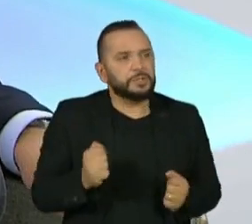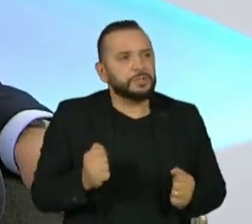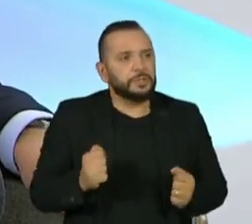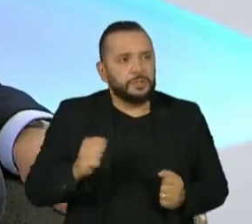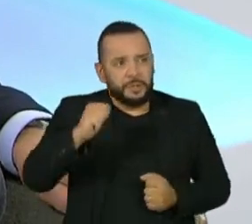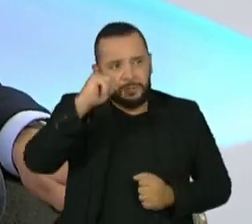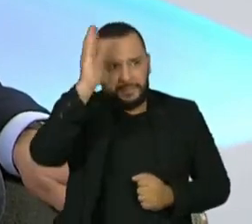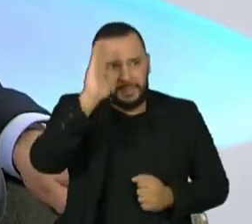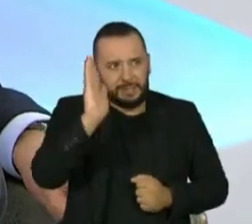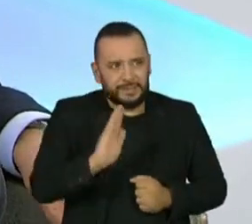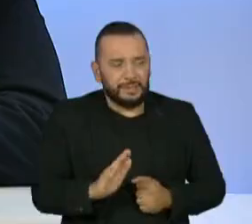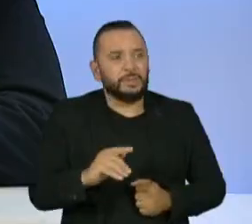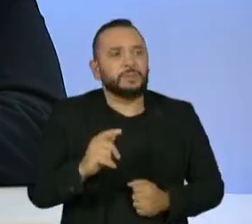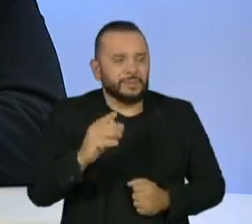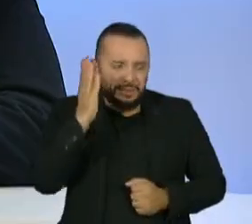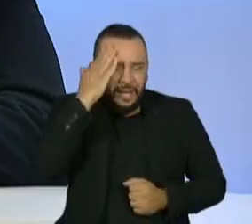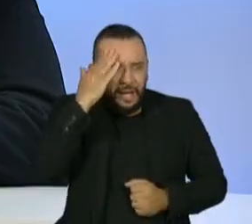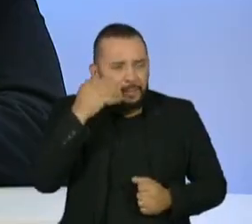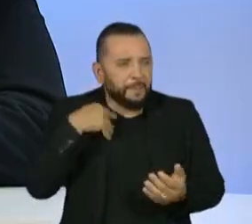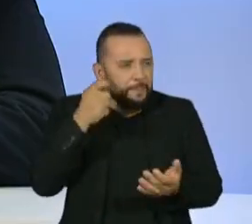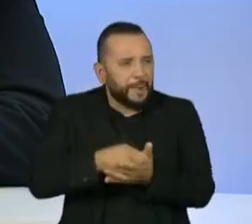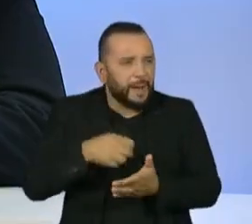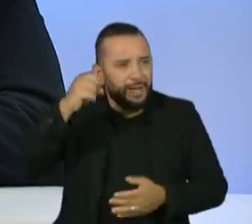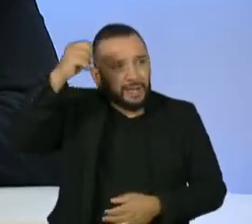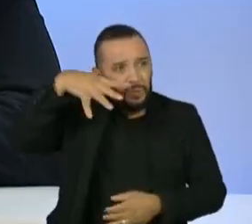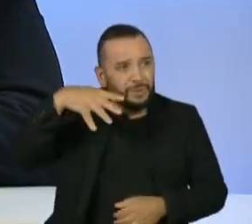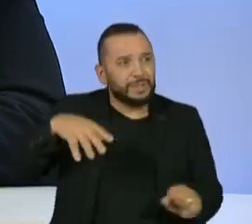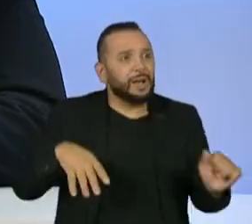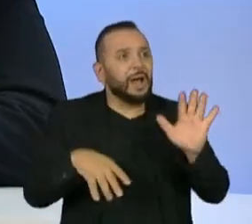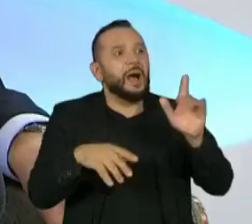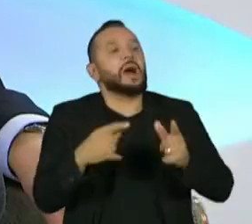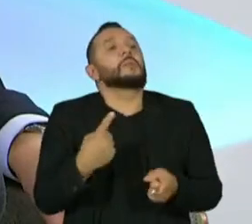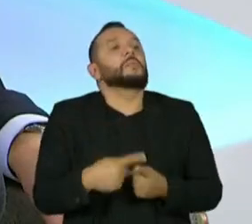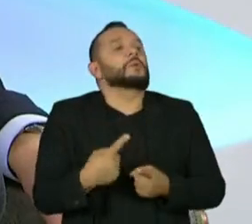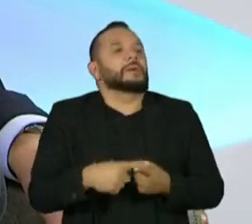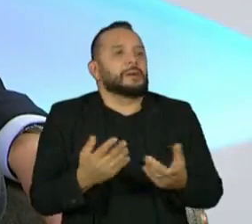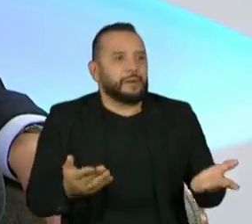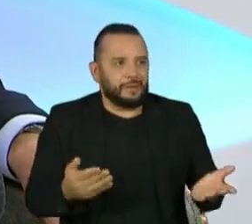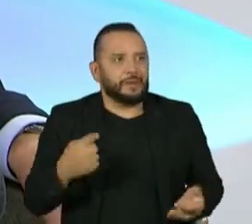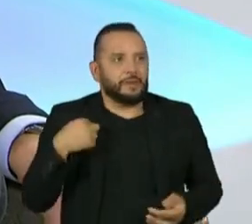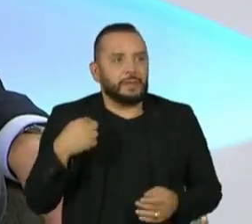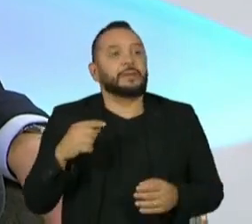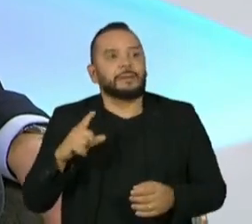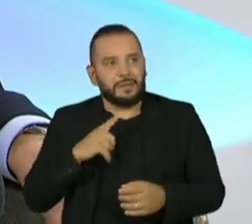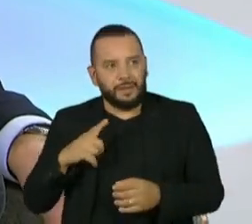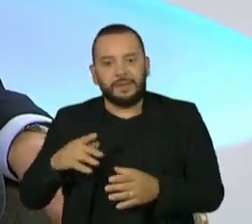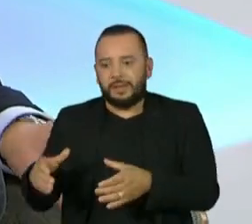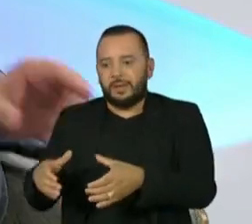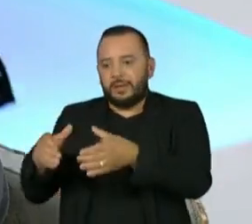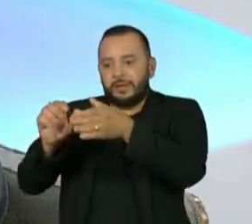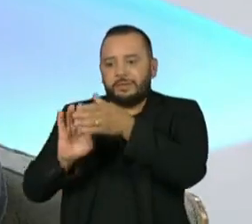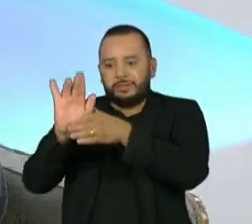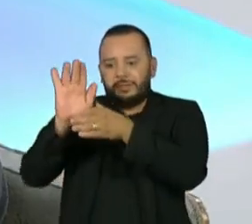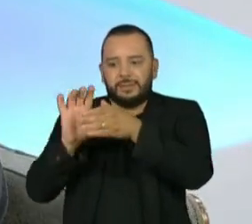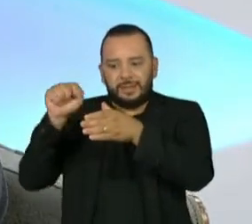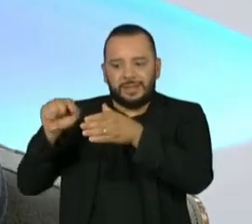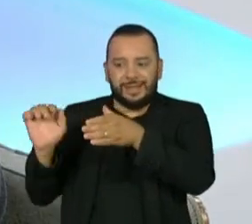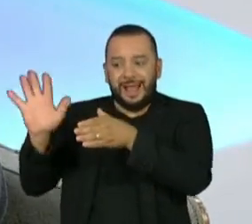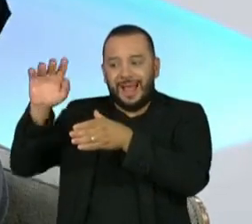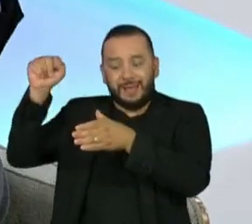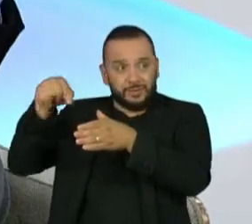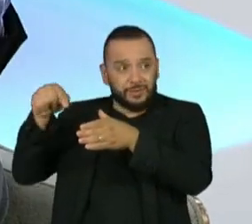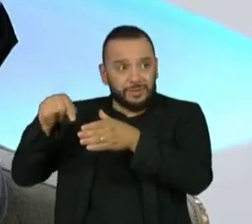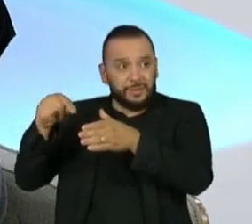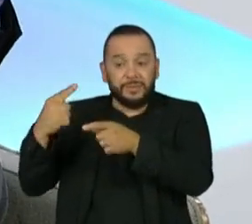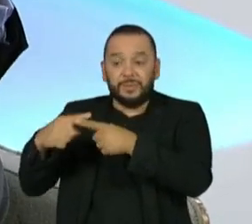as bandeiras são são caras Especialmente porque nós temos termelétricas muito caras as